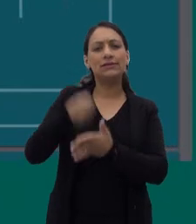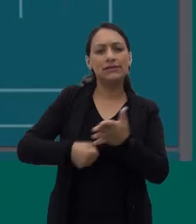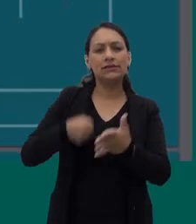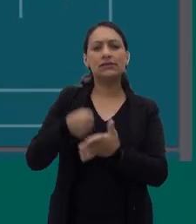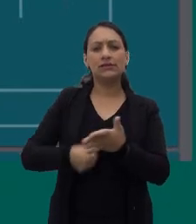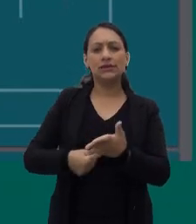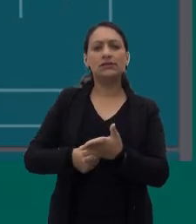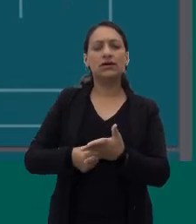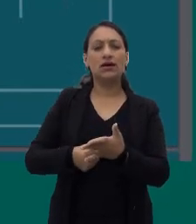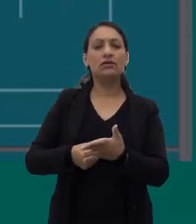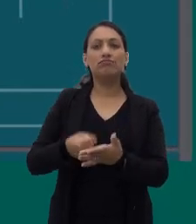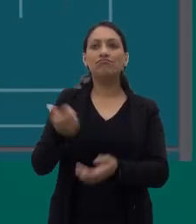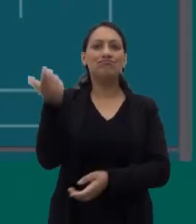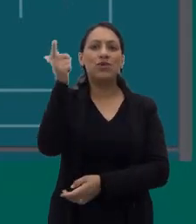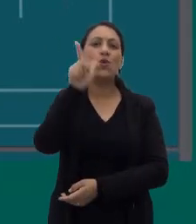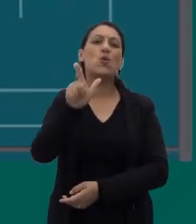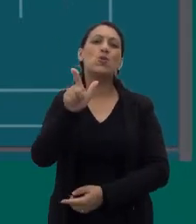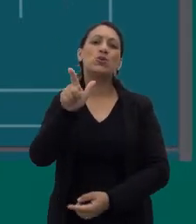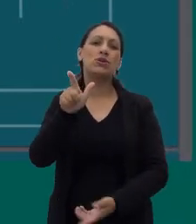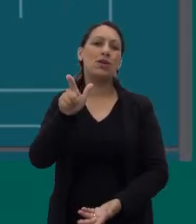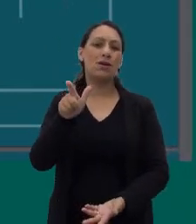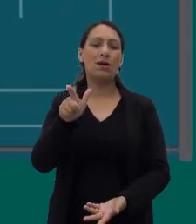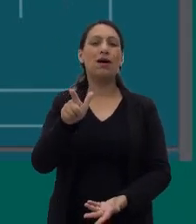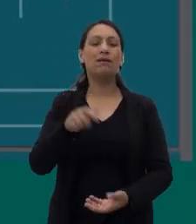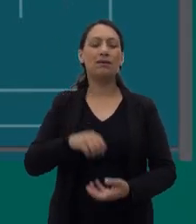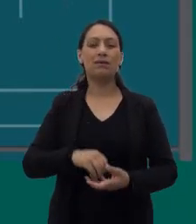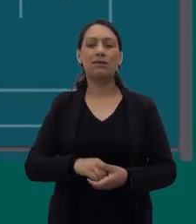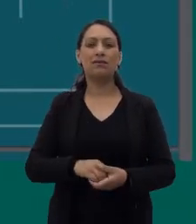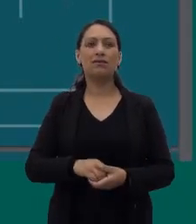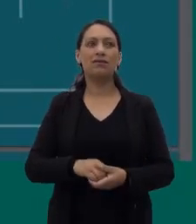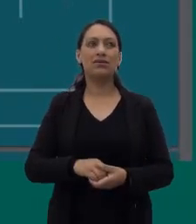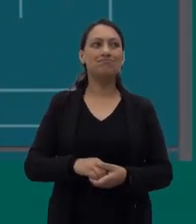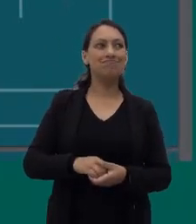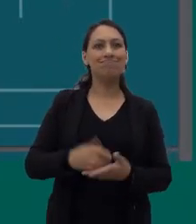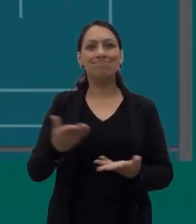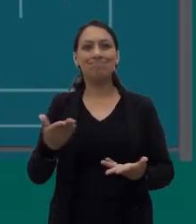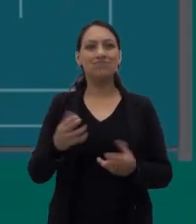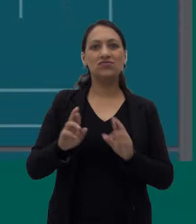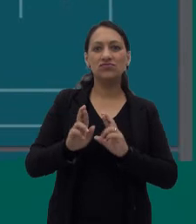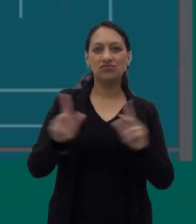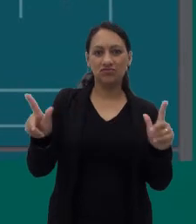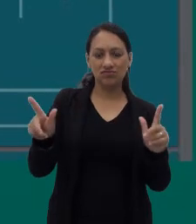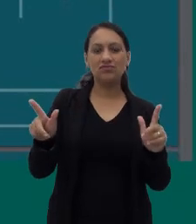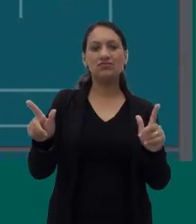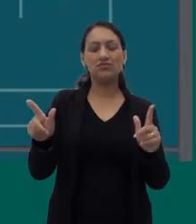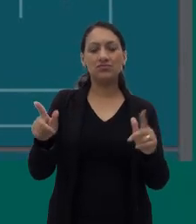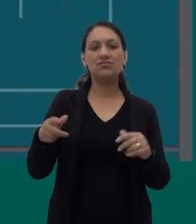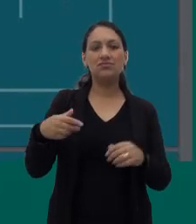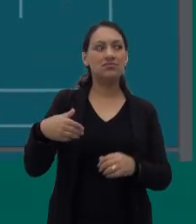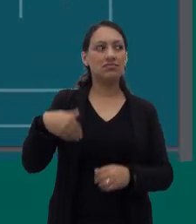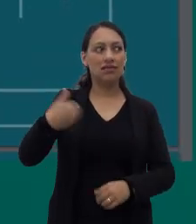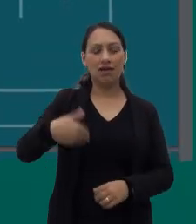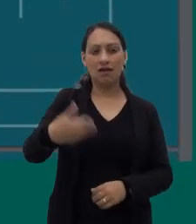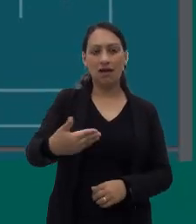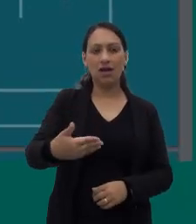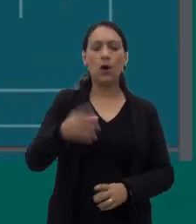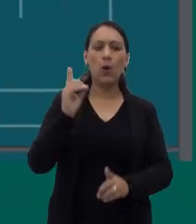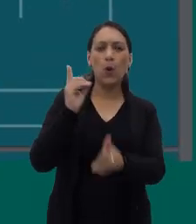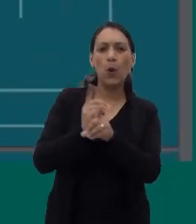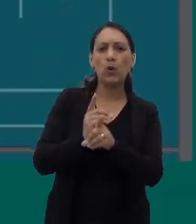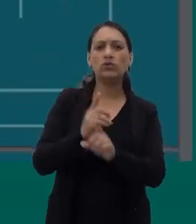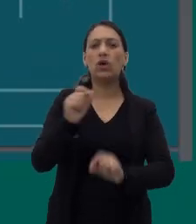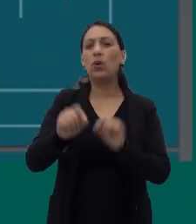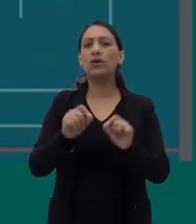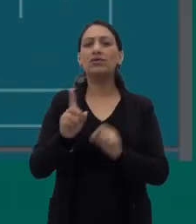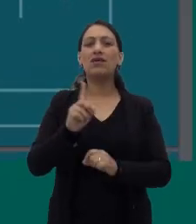não encontra e não consegue conquistar, ou ele dá diferente, né? Toda hora a gente encontra aquilo que